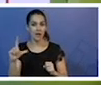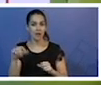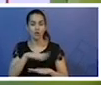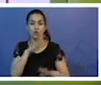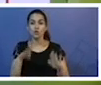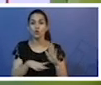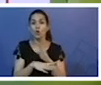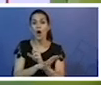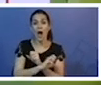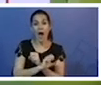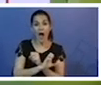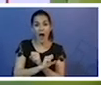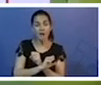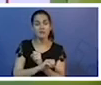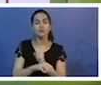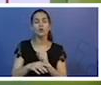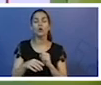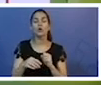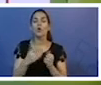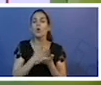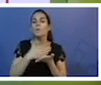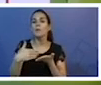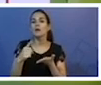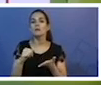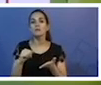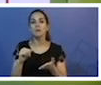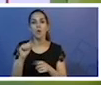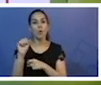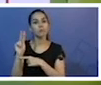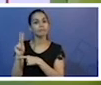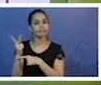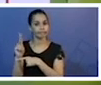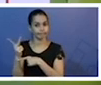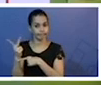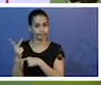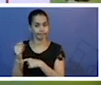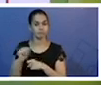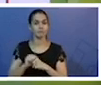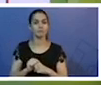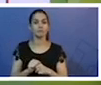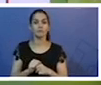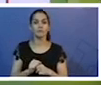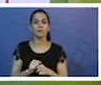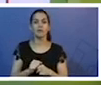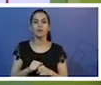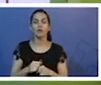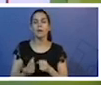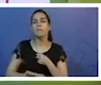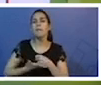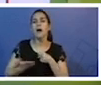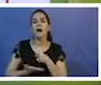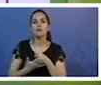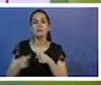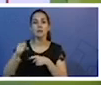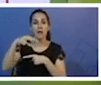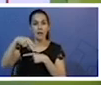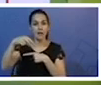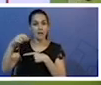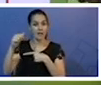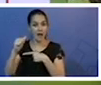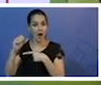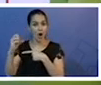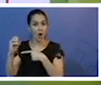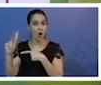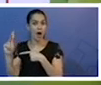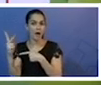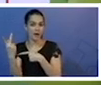ácido começa com hidrogênio na sua fórmula. Como exemplo de base, a gente tem o NaOH, observando que